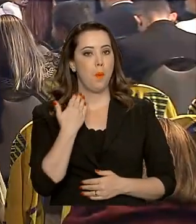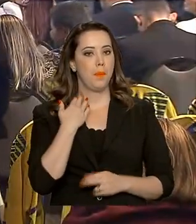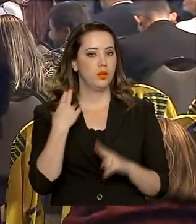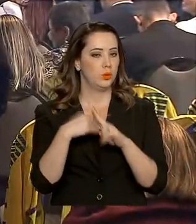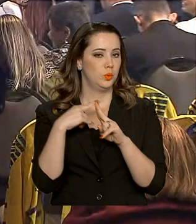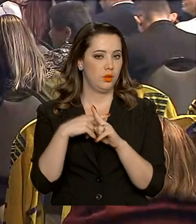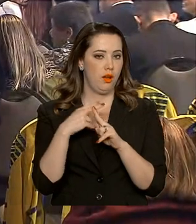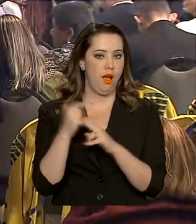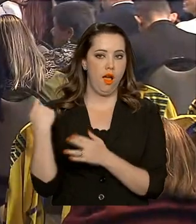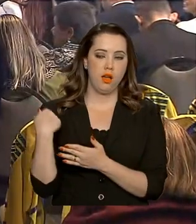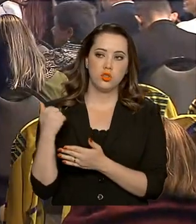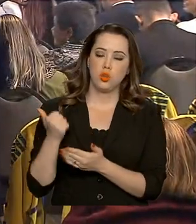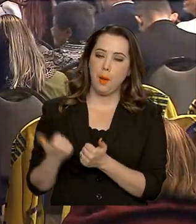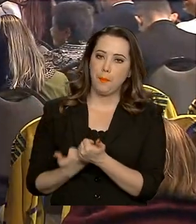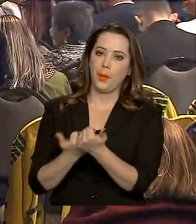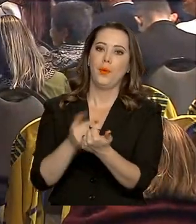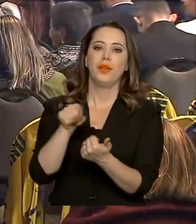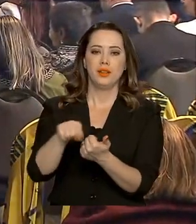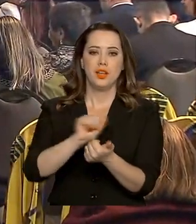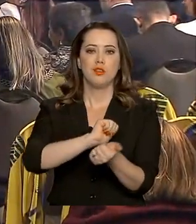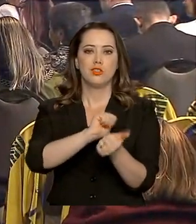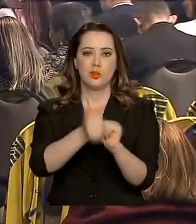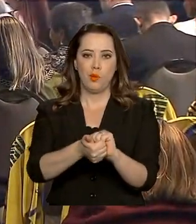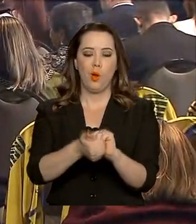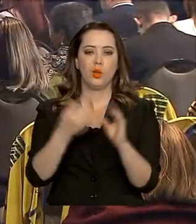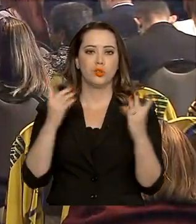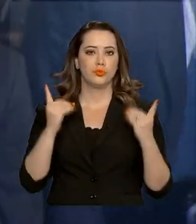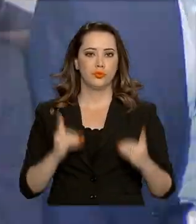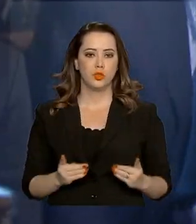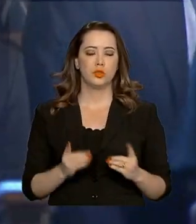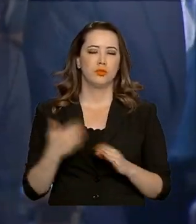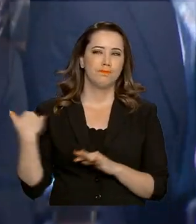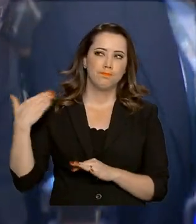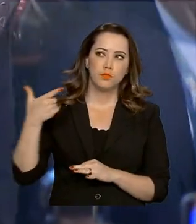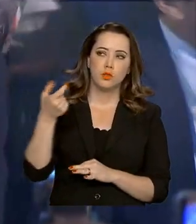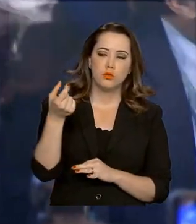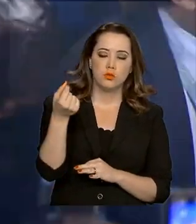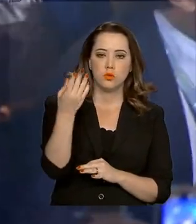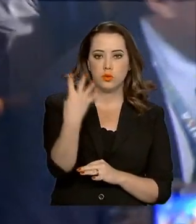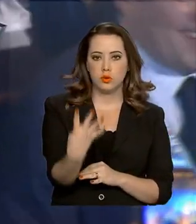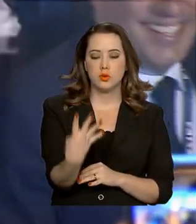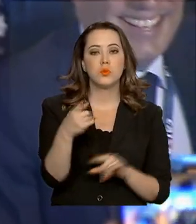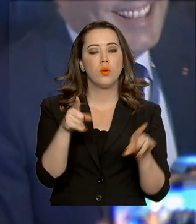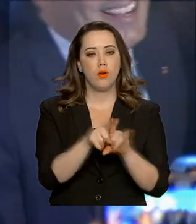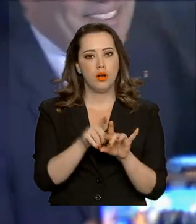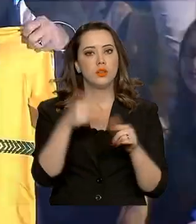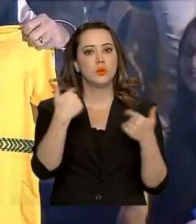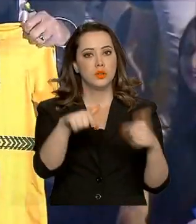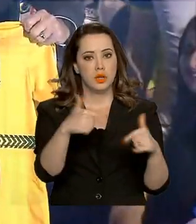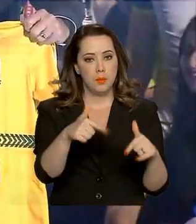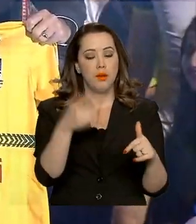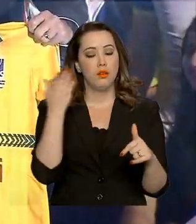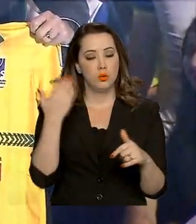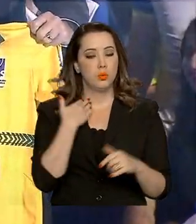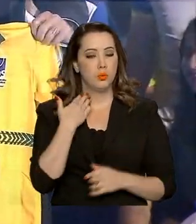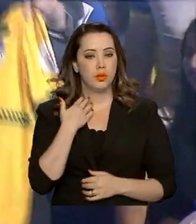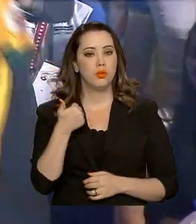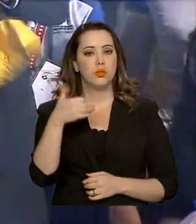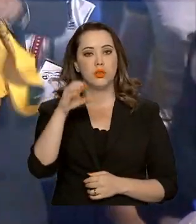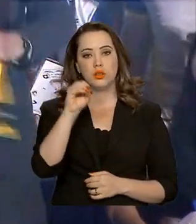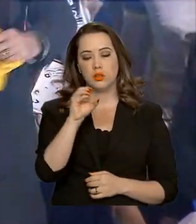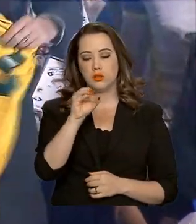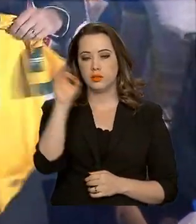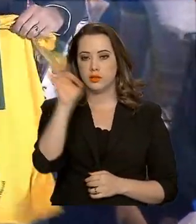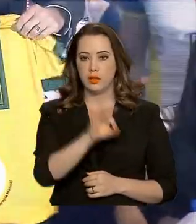patrocina o esporte paralímpico desde 2004. A inclusão é uma das missões do banco, que é 100%